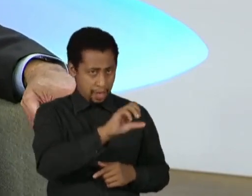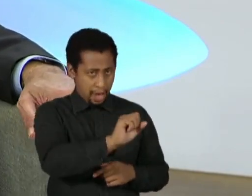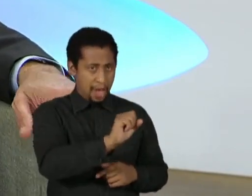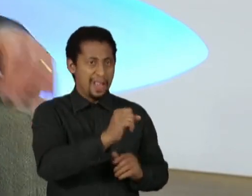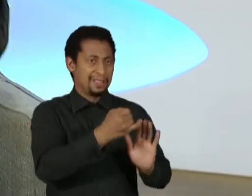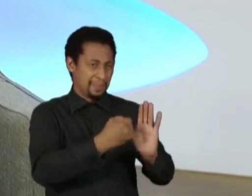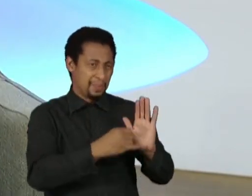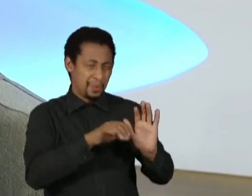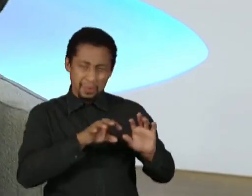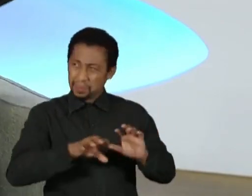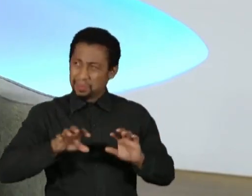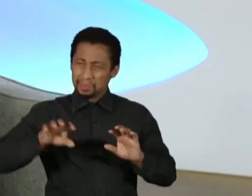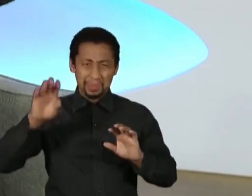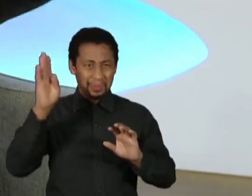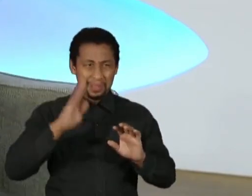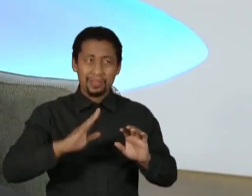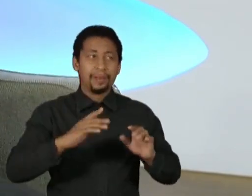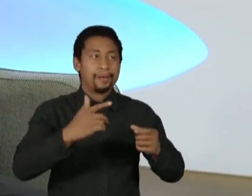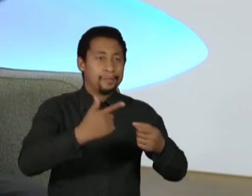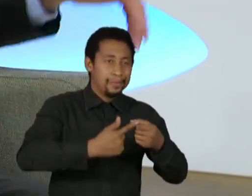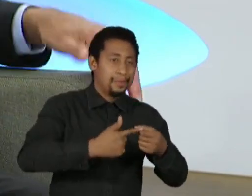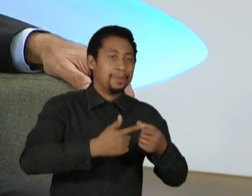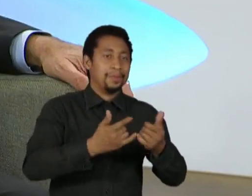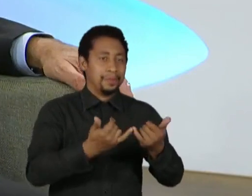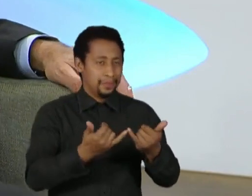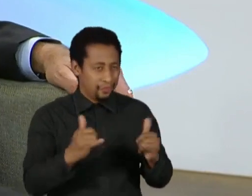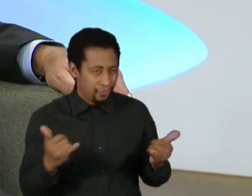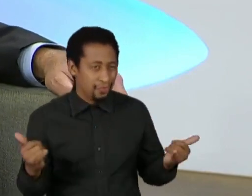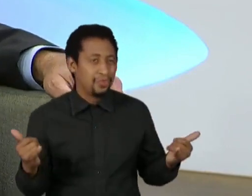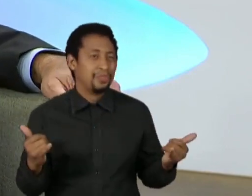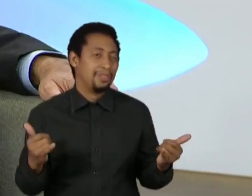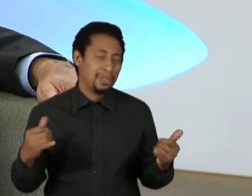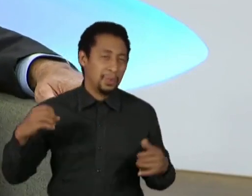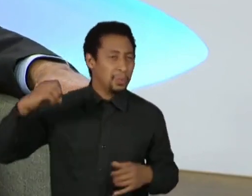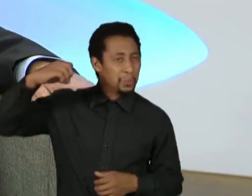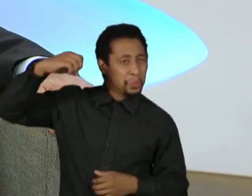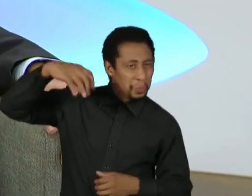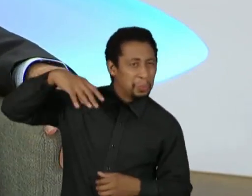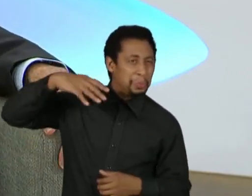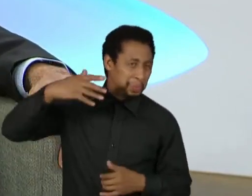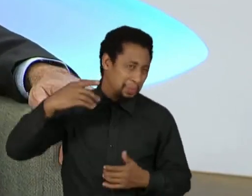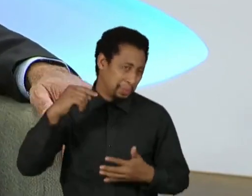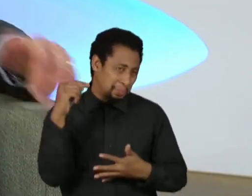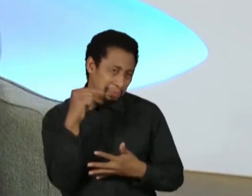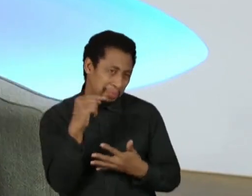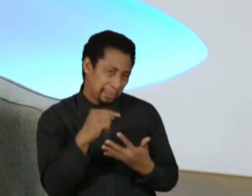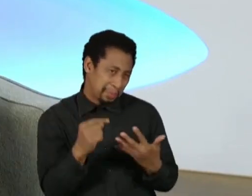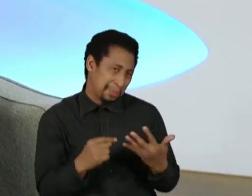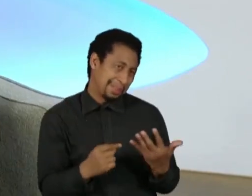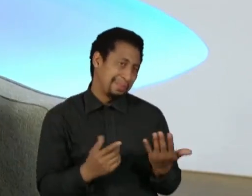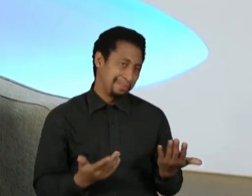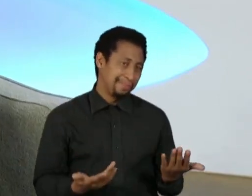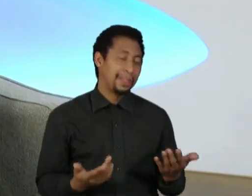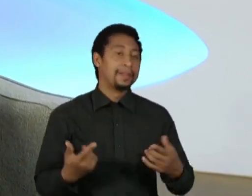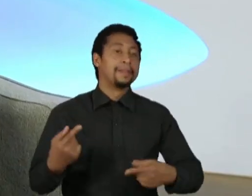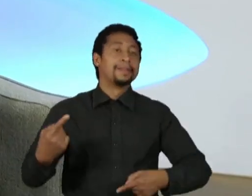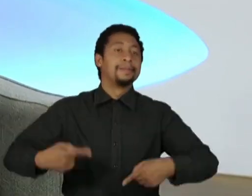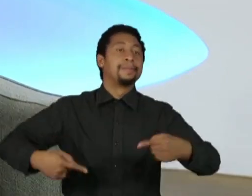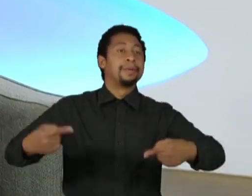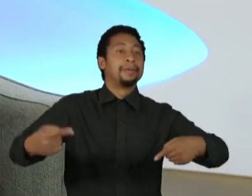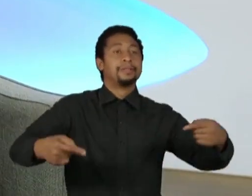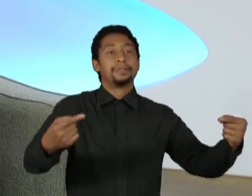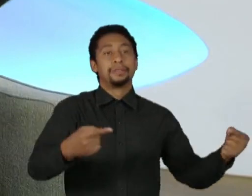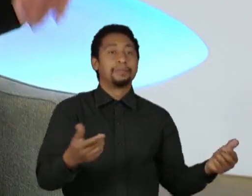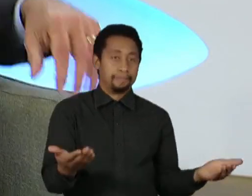e combustível eletricidade e coisas do tipo o próprio debate que nós estamos